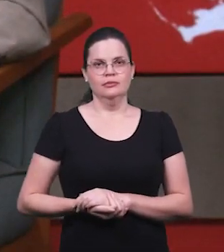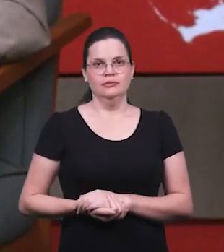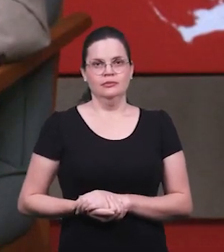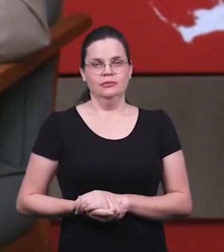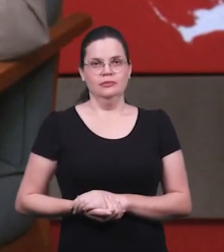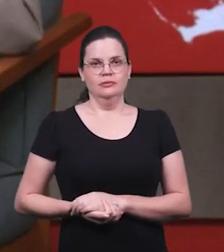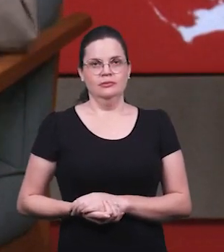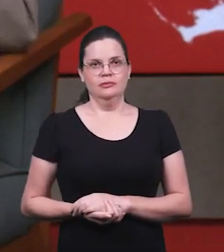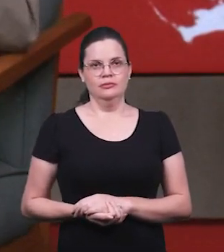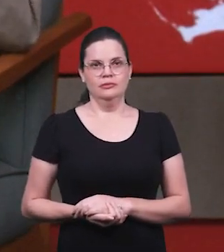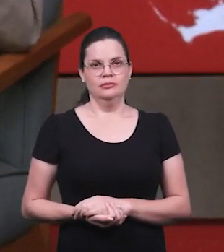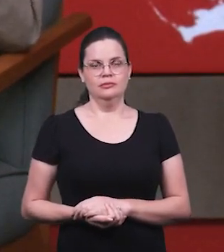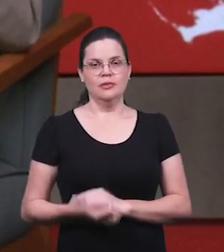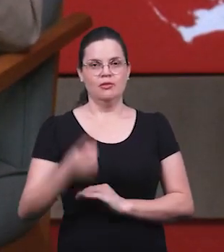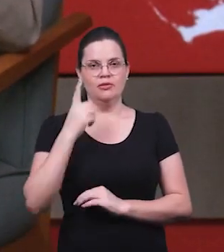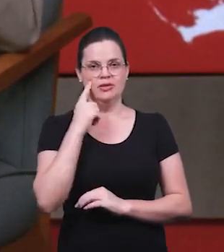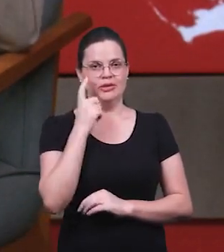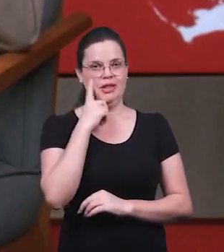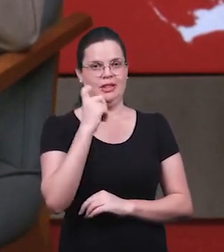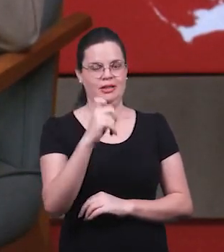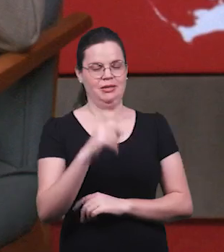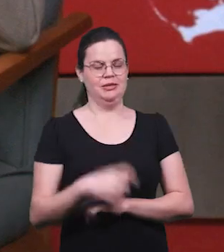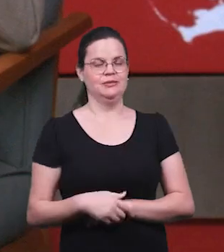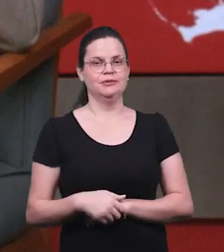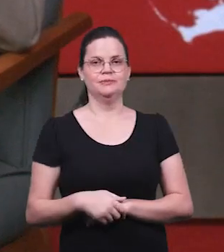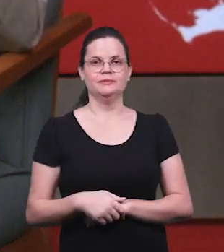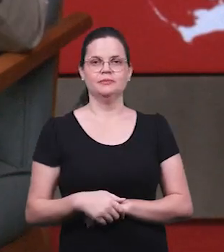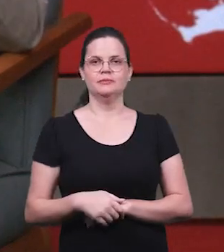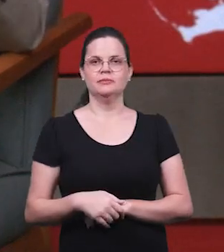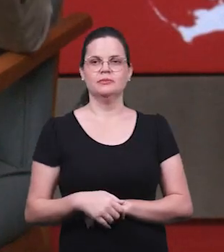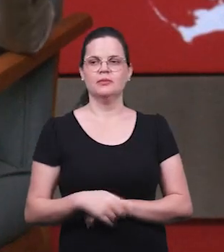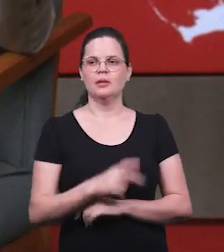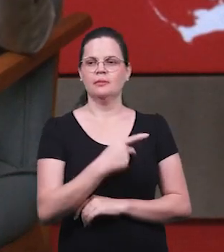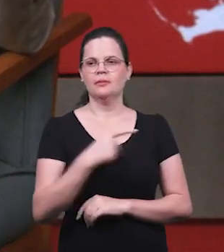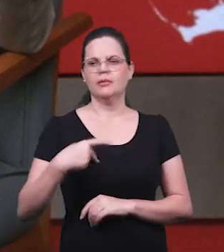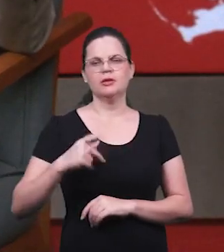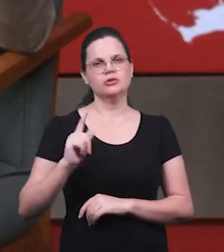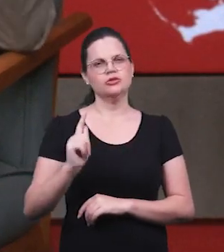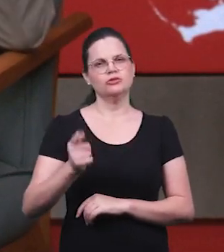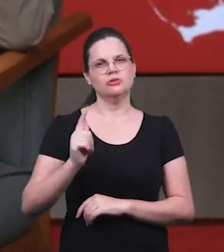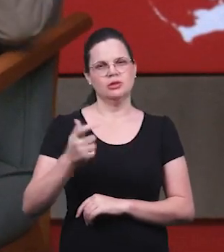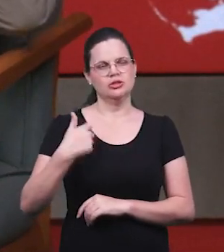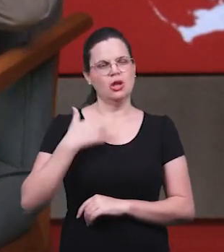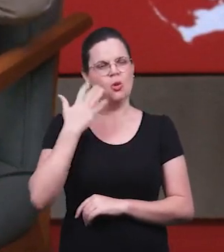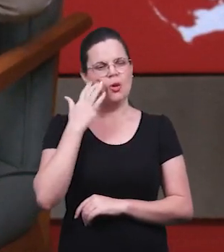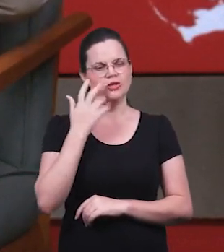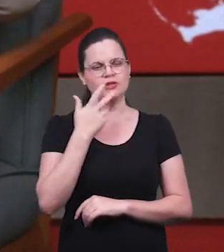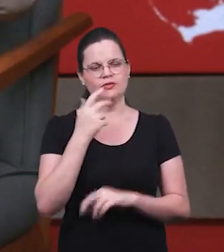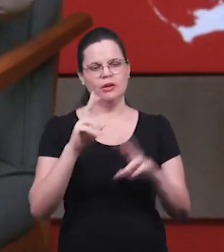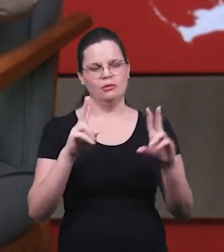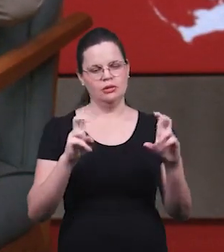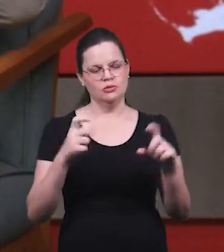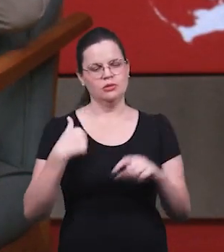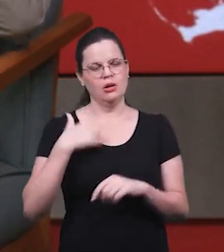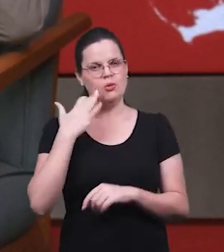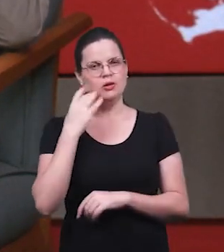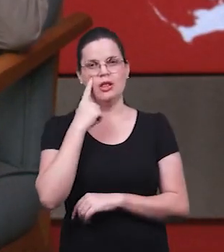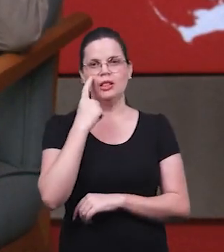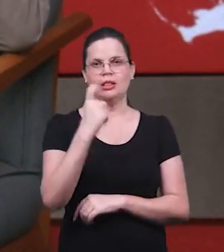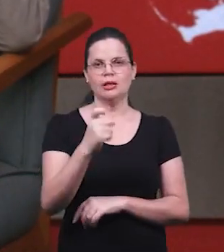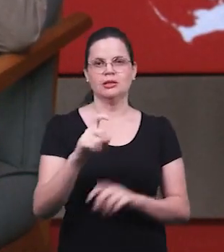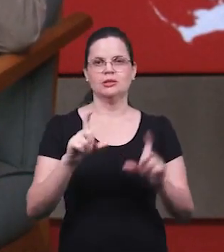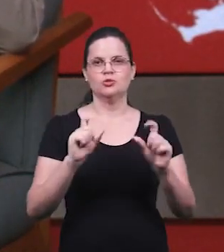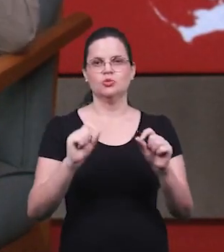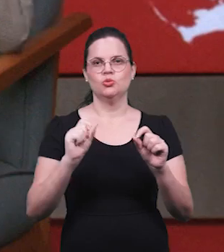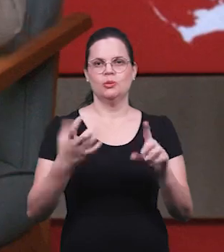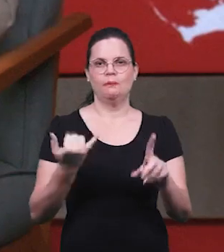sobre... às vezes eu vejo até... O pastor Gedotil ultimamente falou sobre isso. Eu acho uma coisa muito interessante